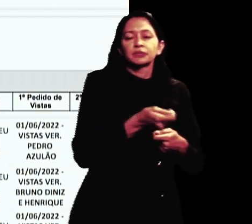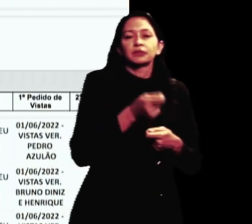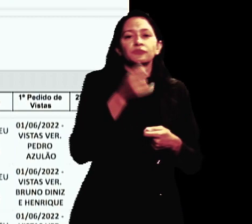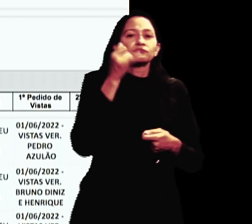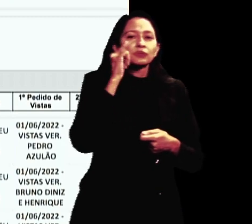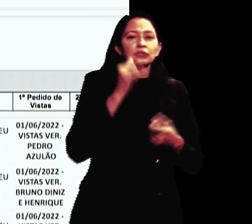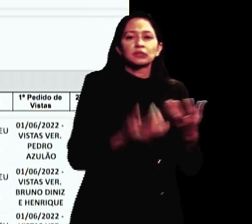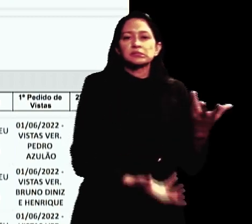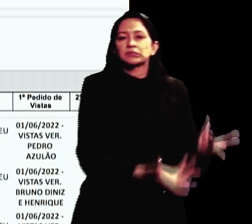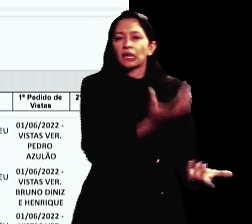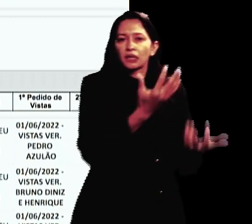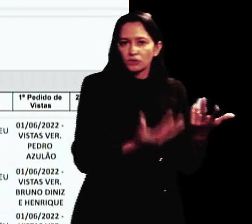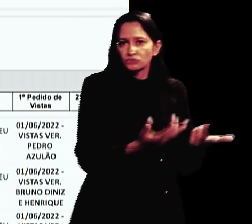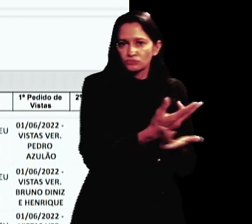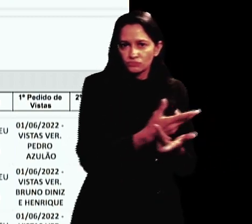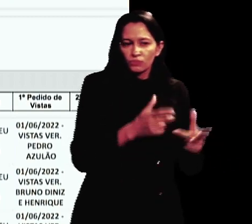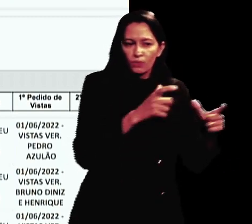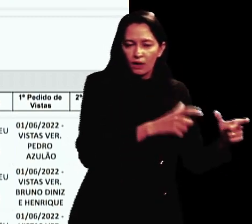especifica.